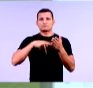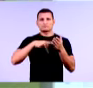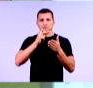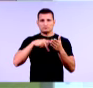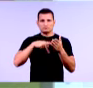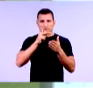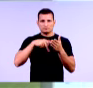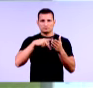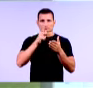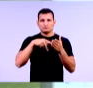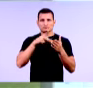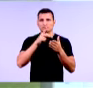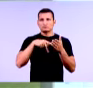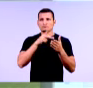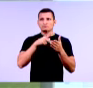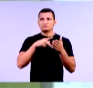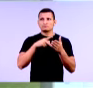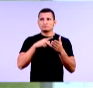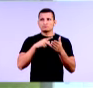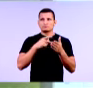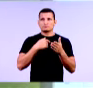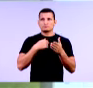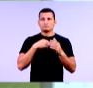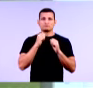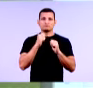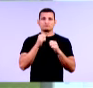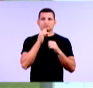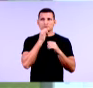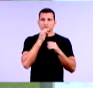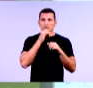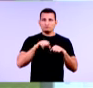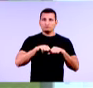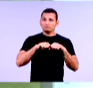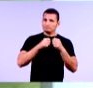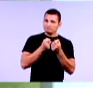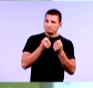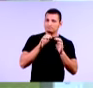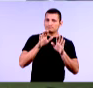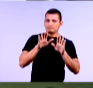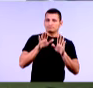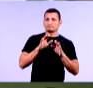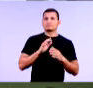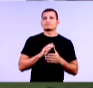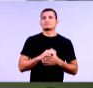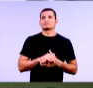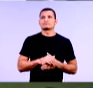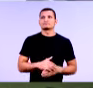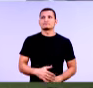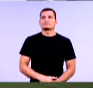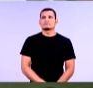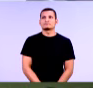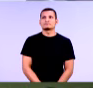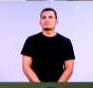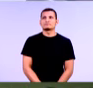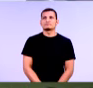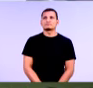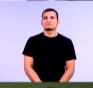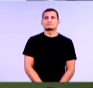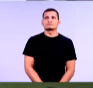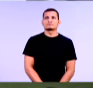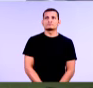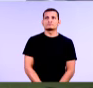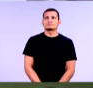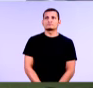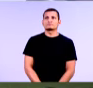né? Eu posso, inclusive, quebrar, eu não vou fazer isso agora, né, professor, imagina, o prejuízo aqui para a